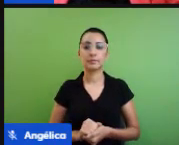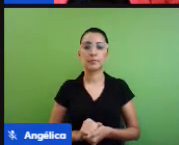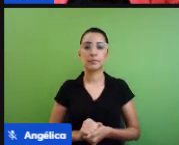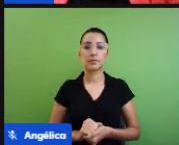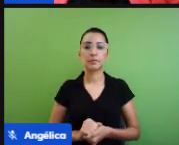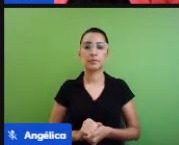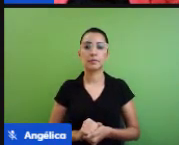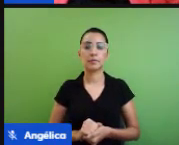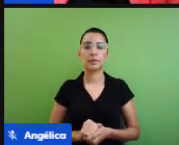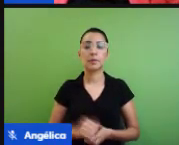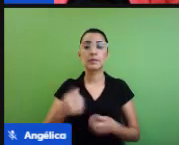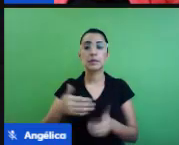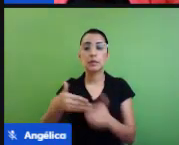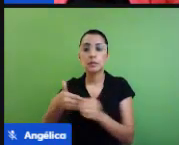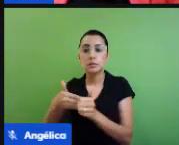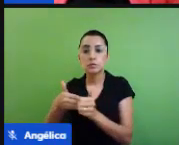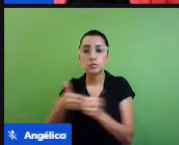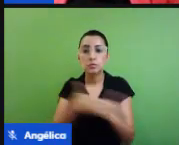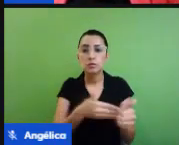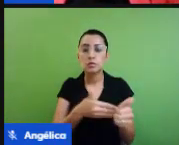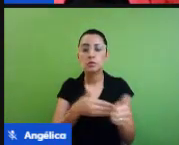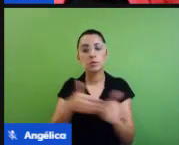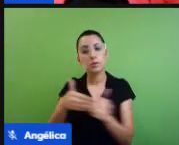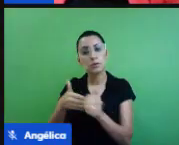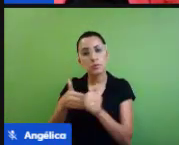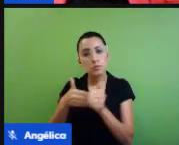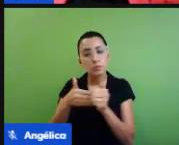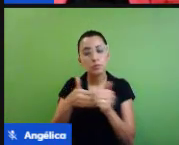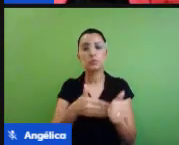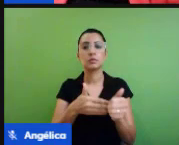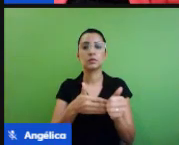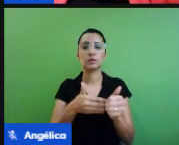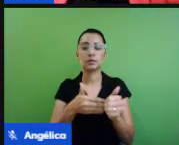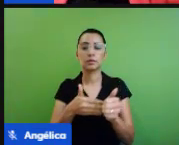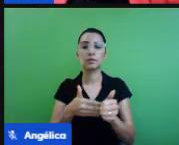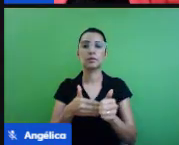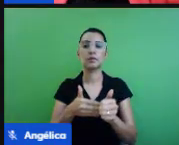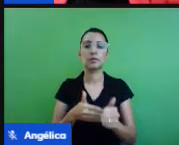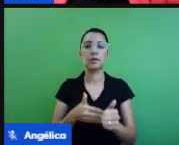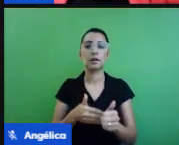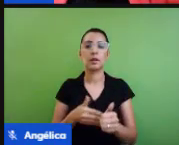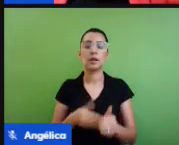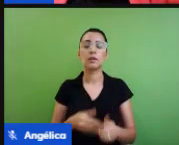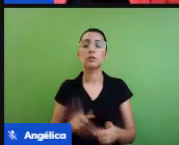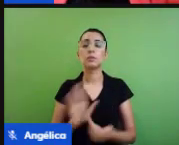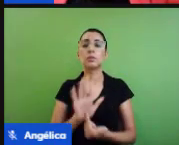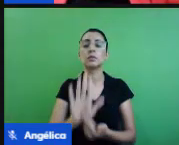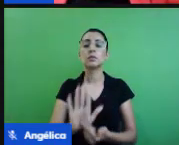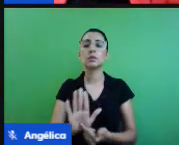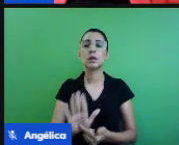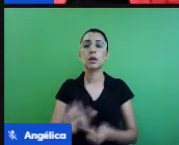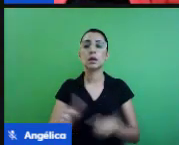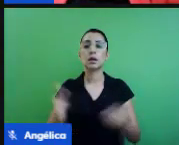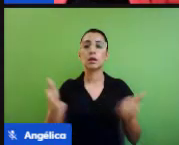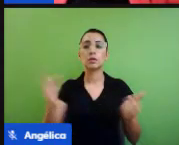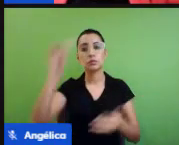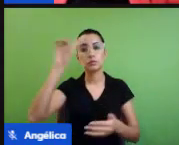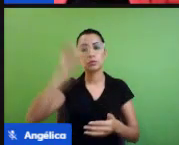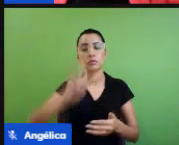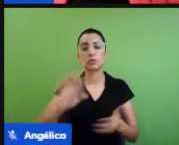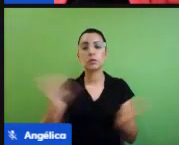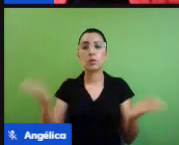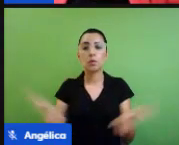um direcionamento, não é nem uma base, um direcionamento de quais atividades ele estará fazendo naquela